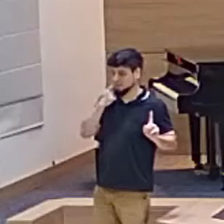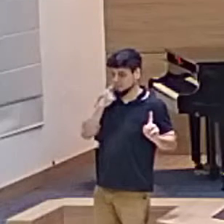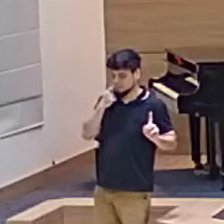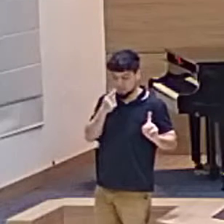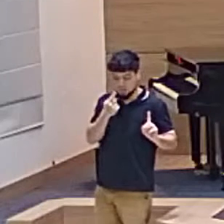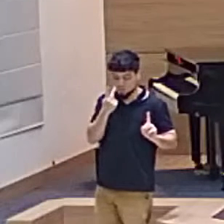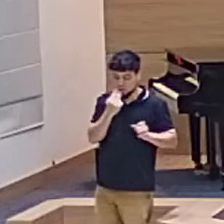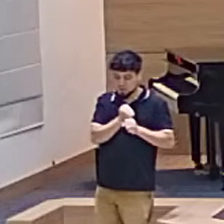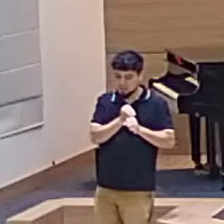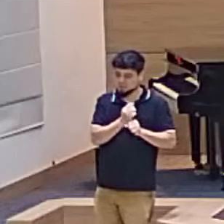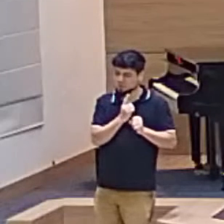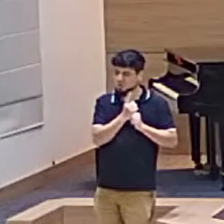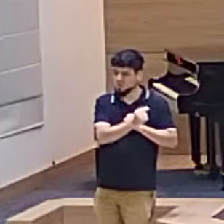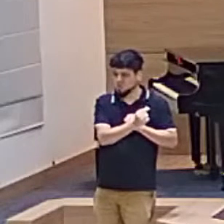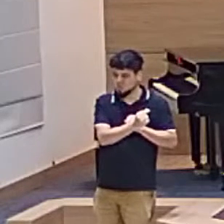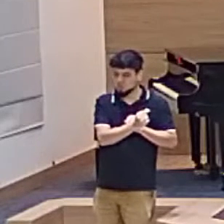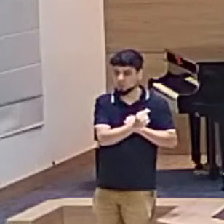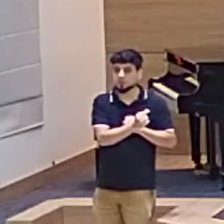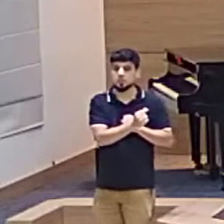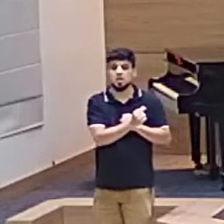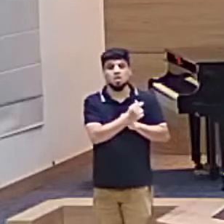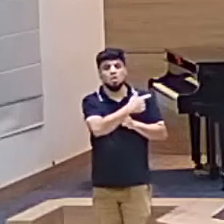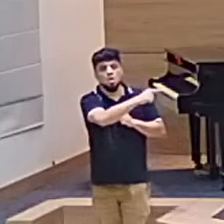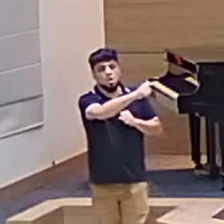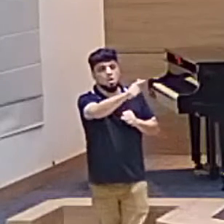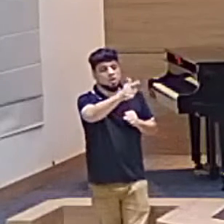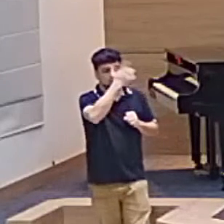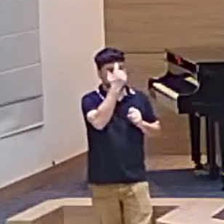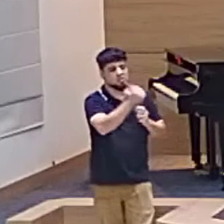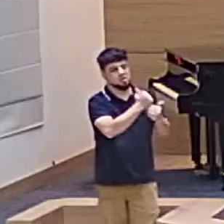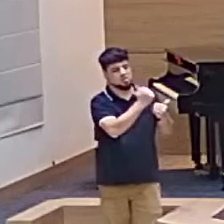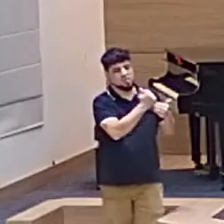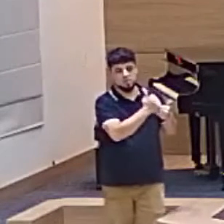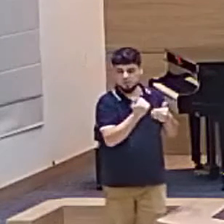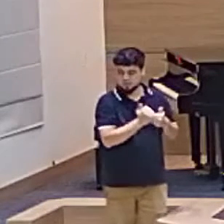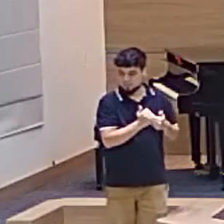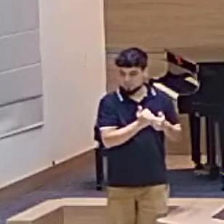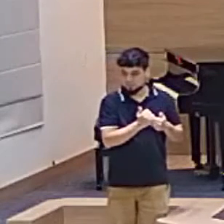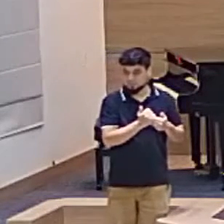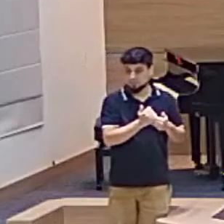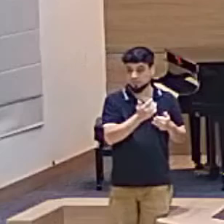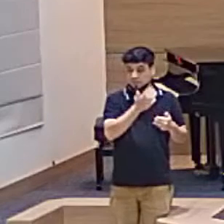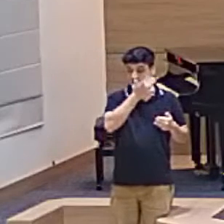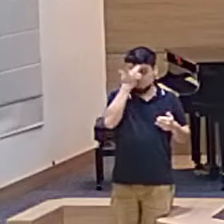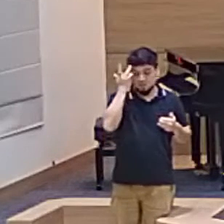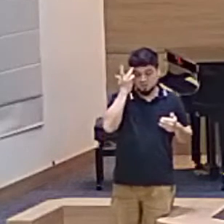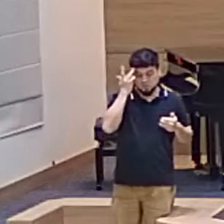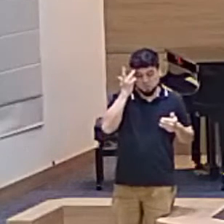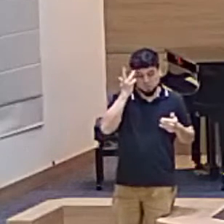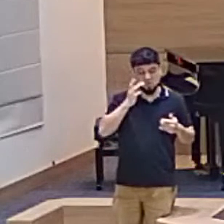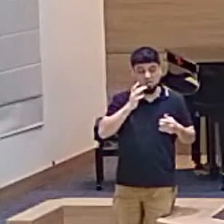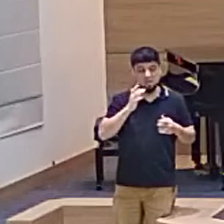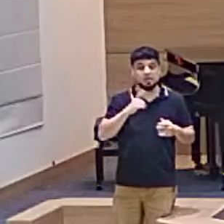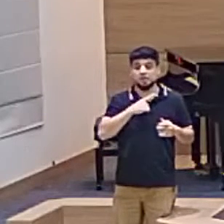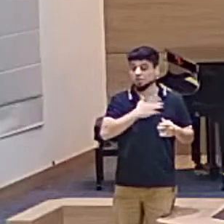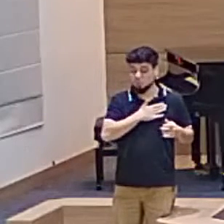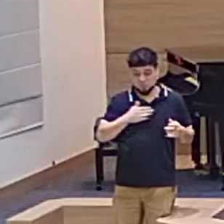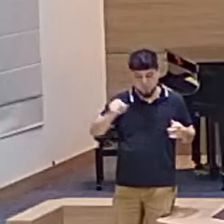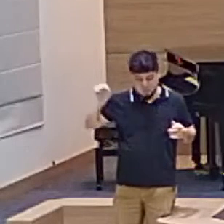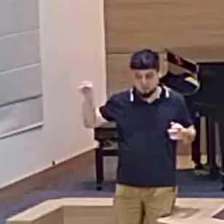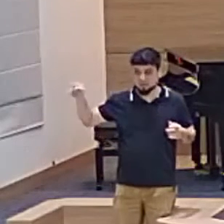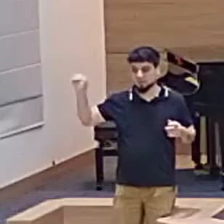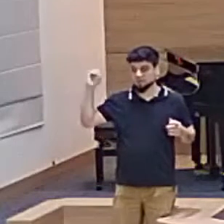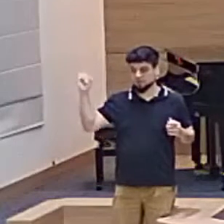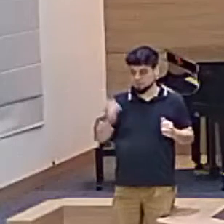vai ter Conselhos com tudo que é tipo de gente pessoas que tinham ojeriza do Rei Davi e